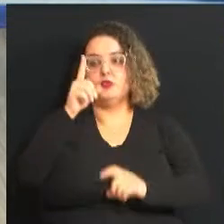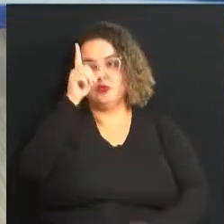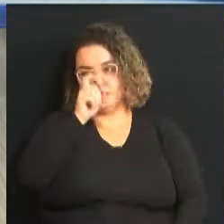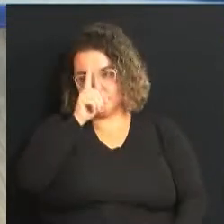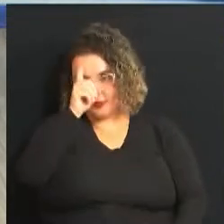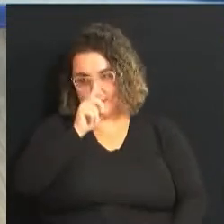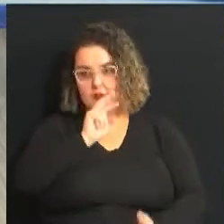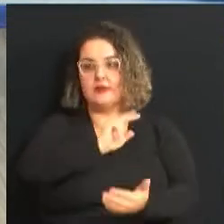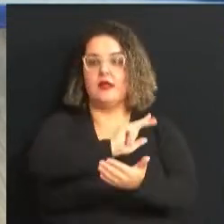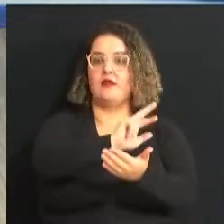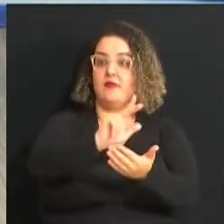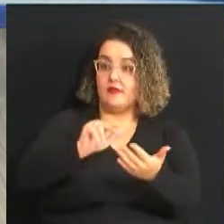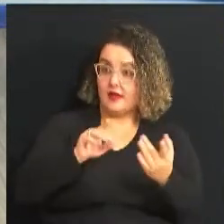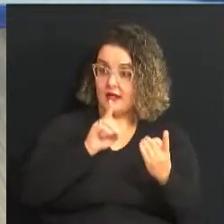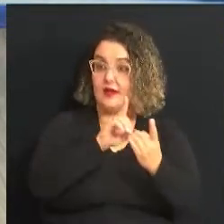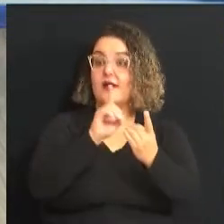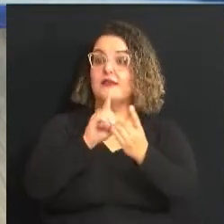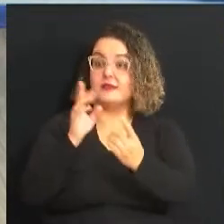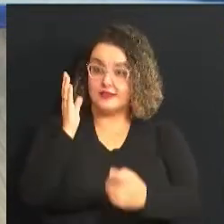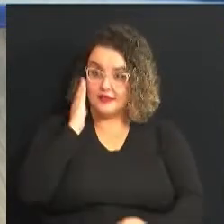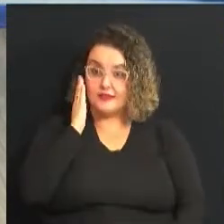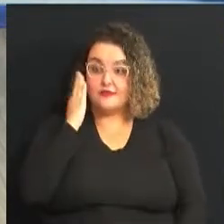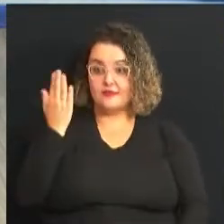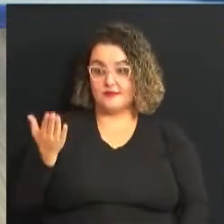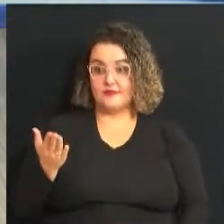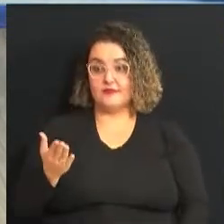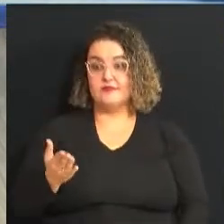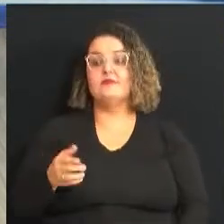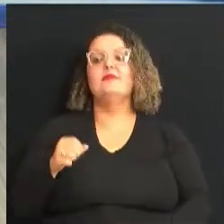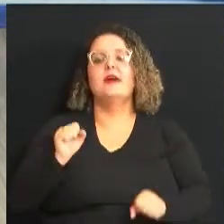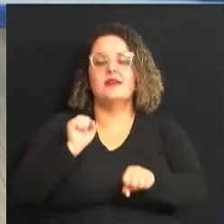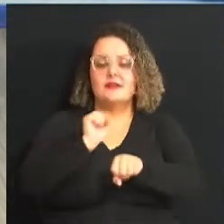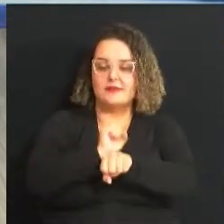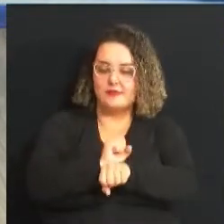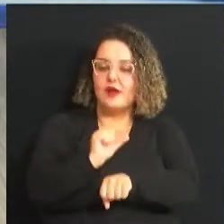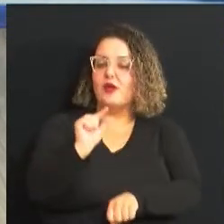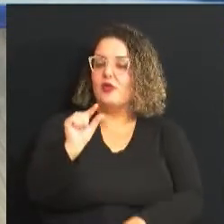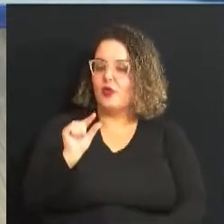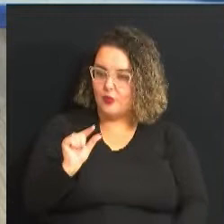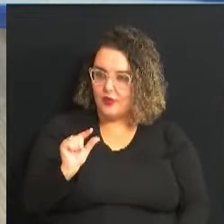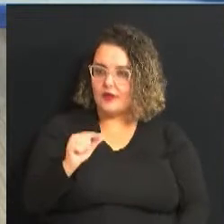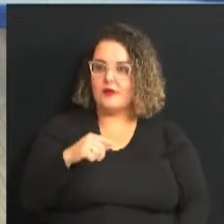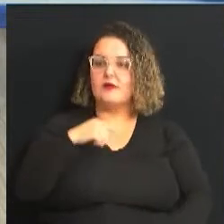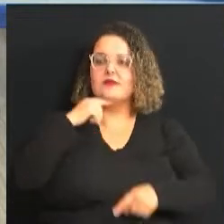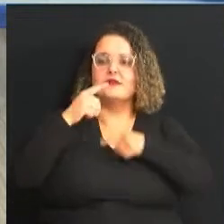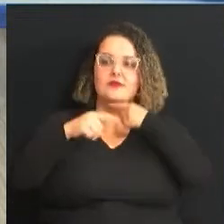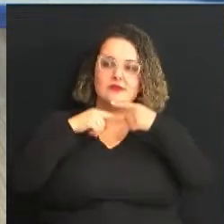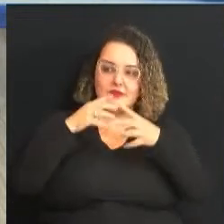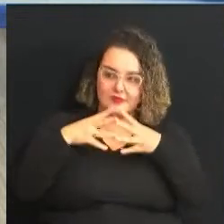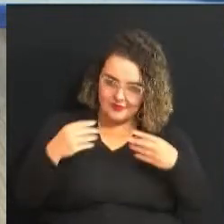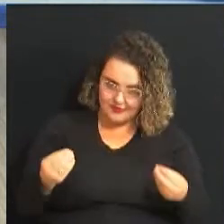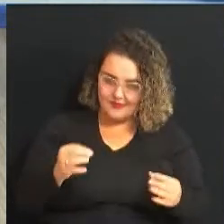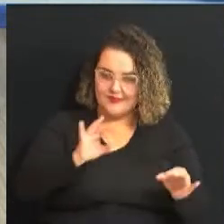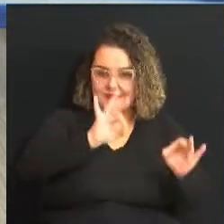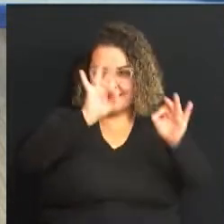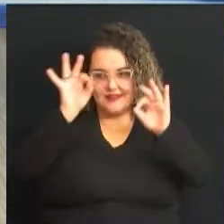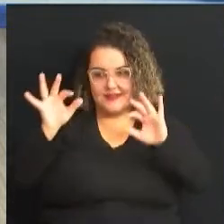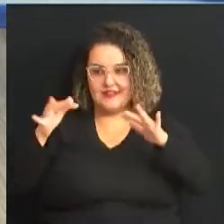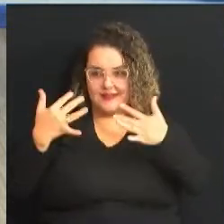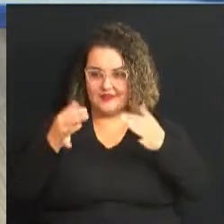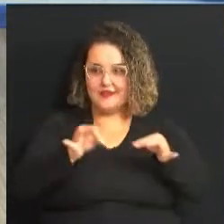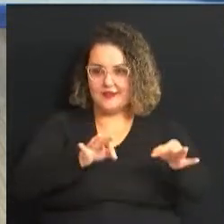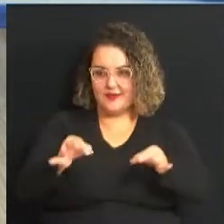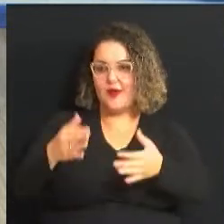muito atendimento, a gente sabe, mas fez questão de parar tudo só para tirar as dúvidas de quem está assistindo o nosso programa.